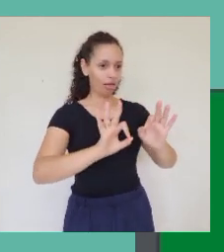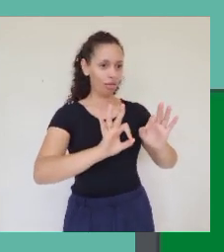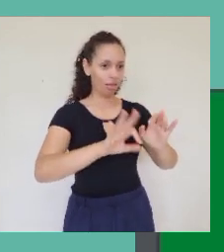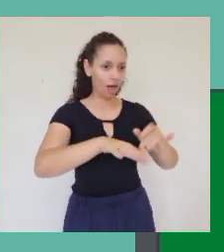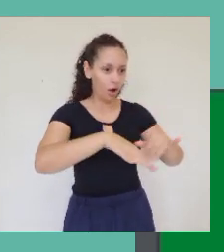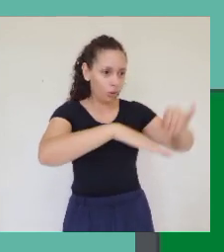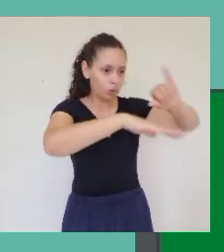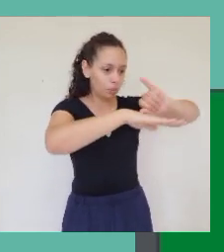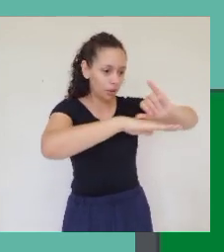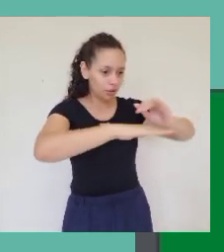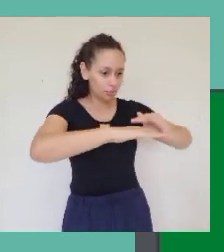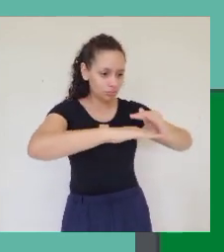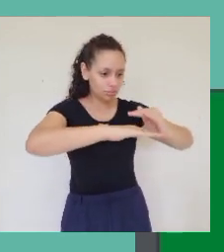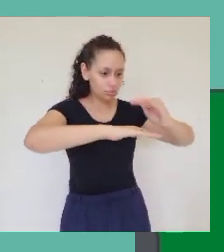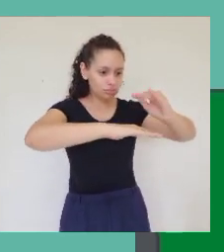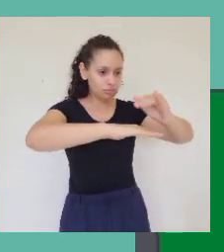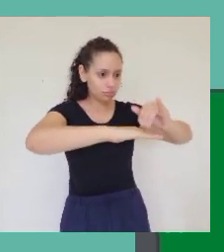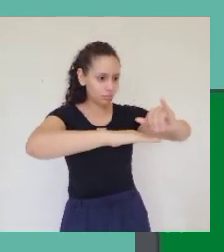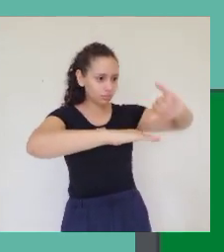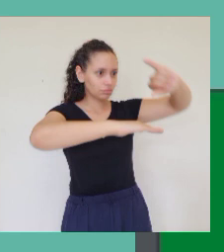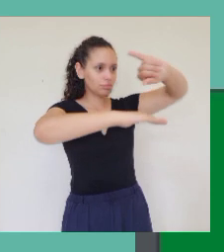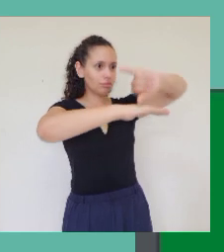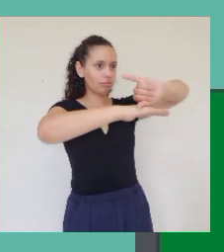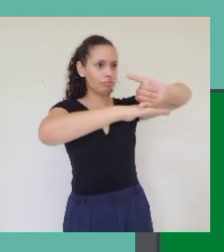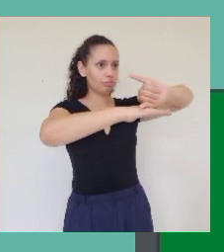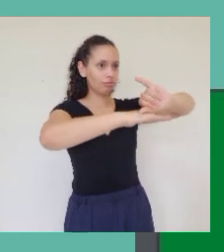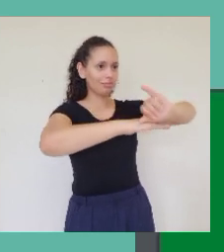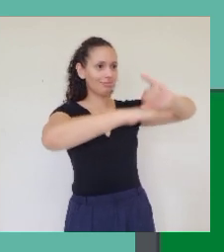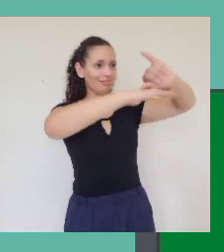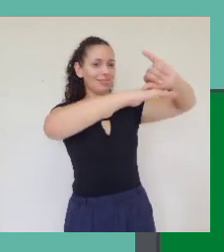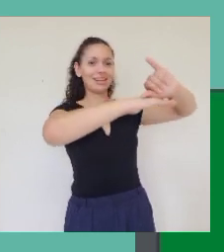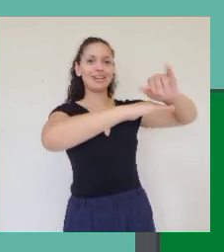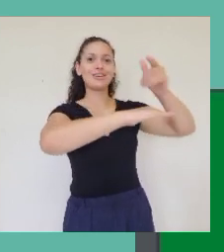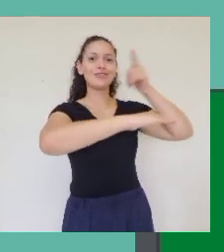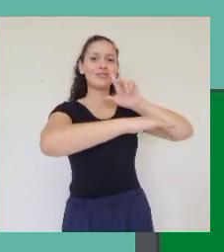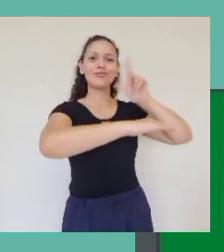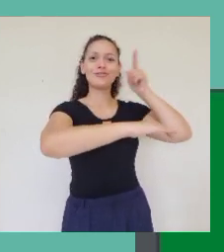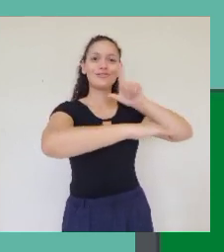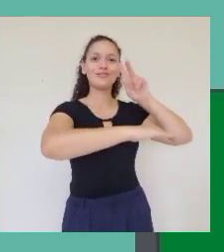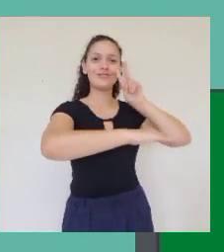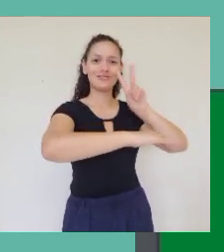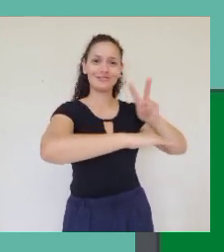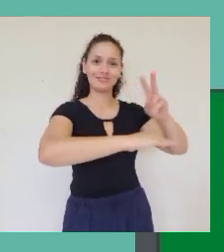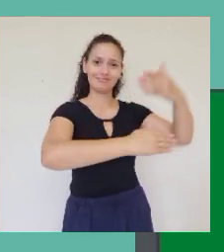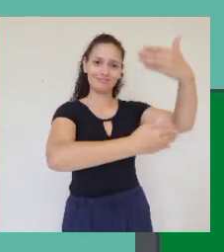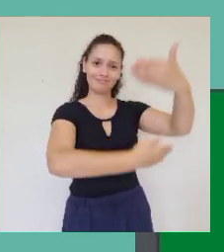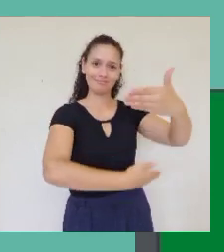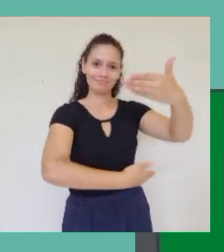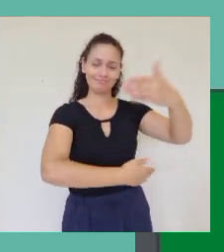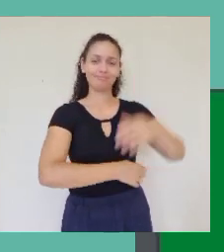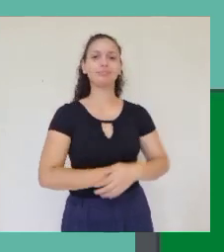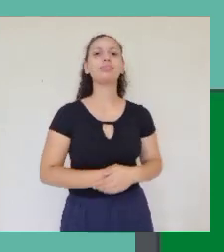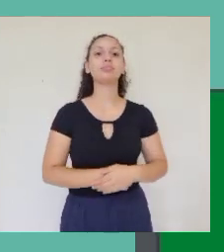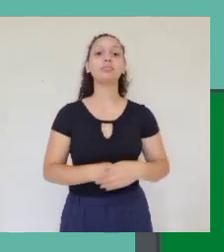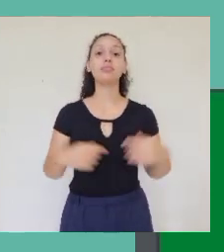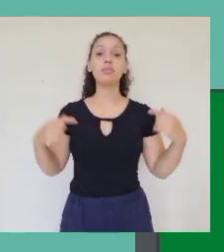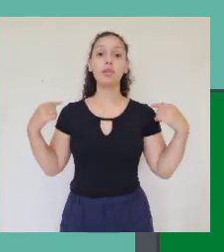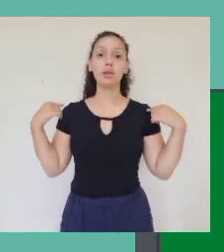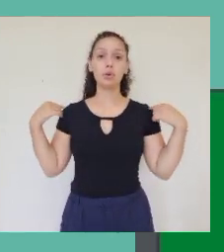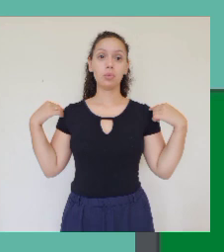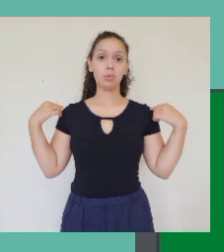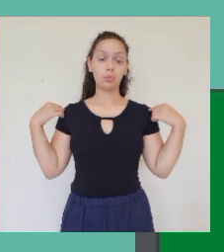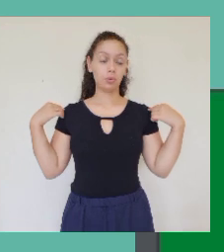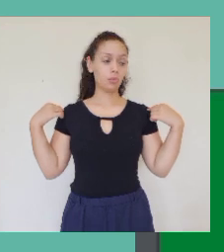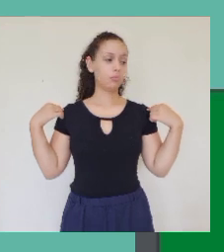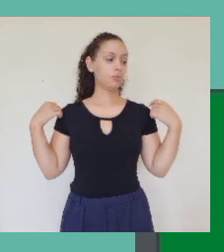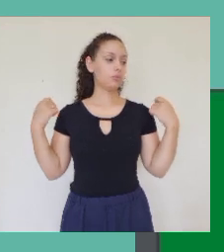algum objeto, alguma caixa, que esse computador fique em um nível mais alto. Os ombros devem ser mantidos em posição neutra, evitando